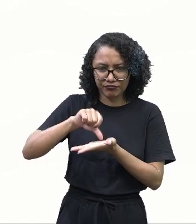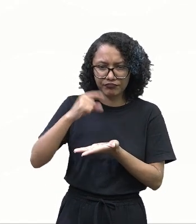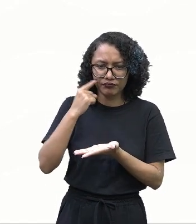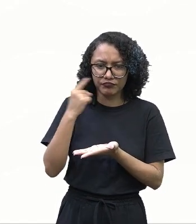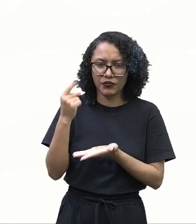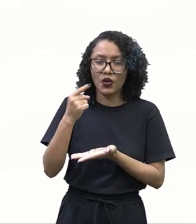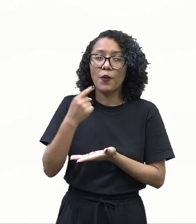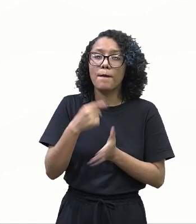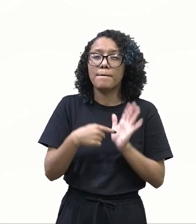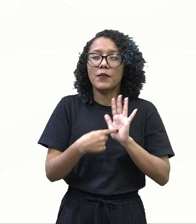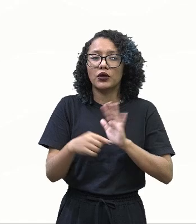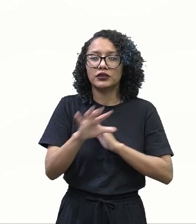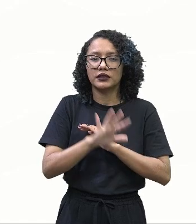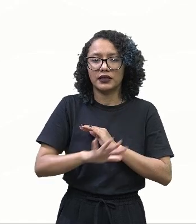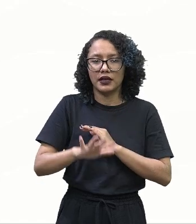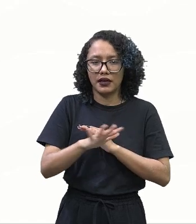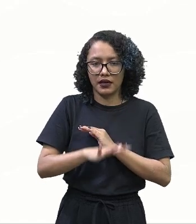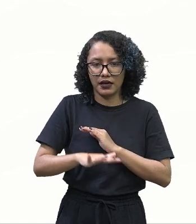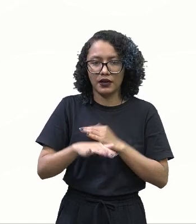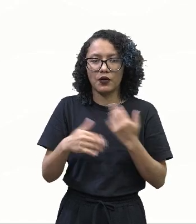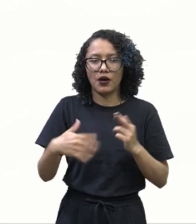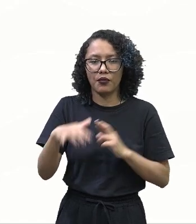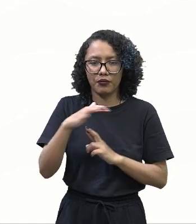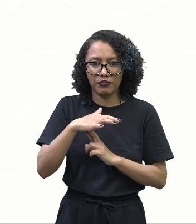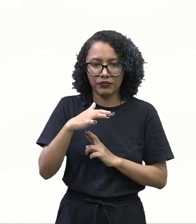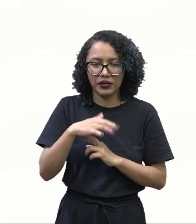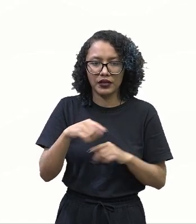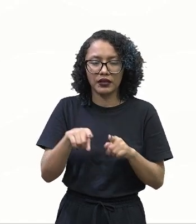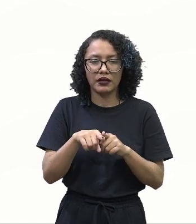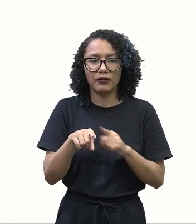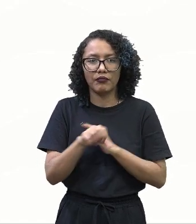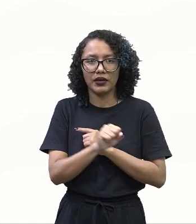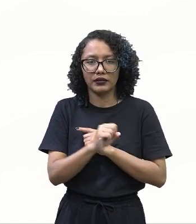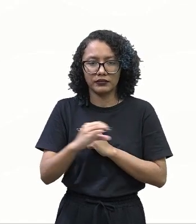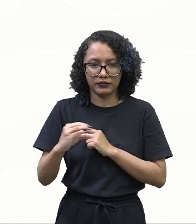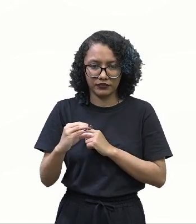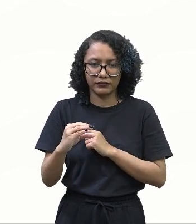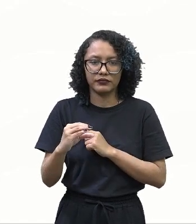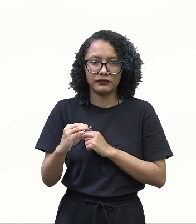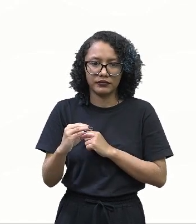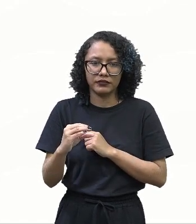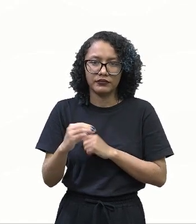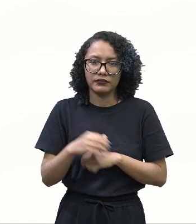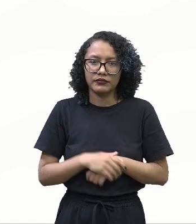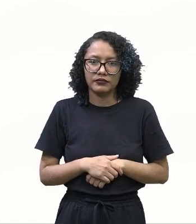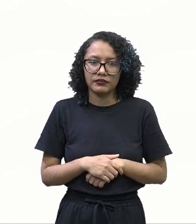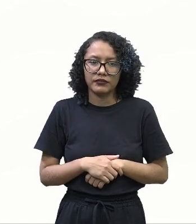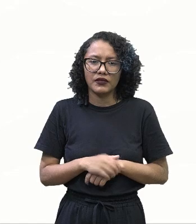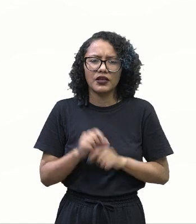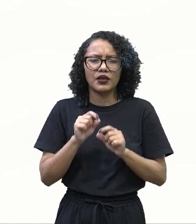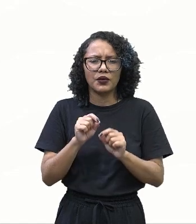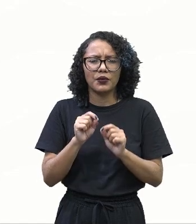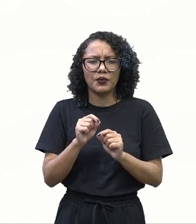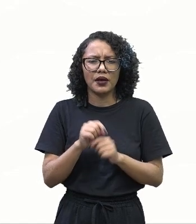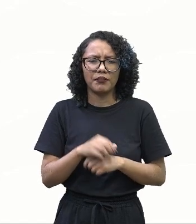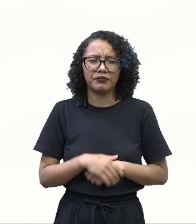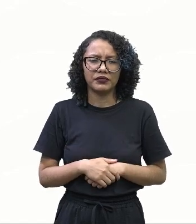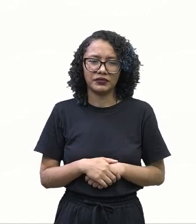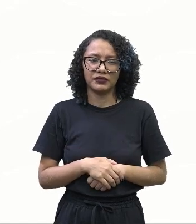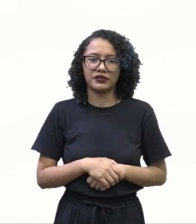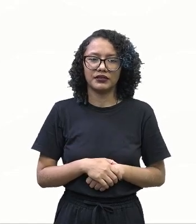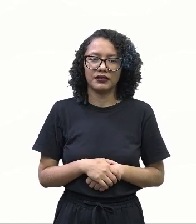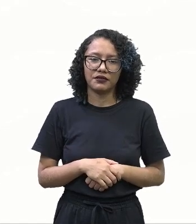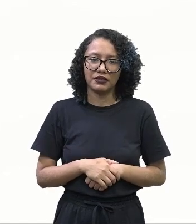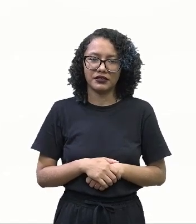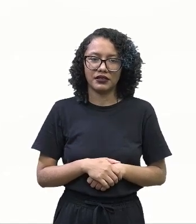a região entre Paraná e Santa Catarina que está sendo contestada. Então, o que